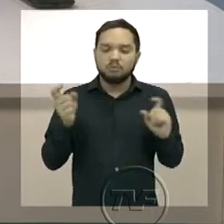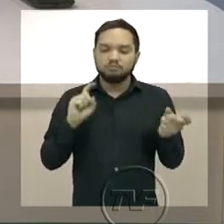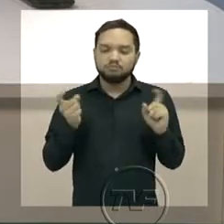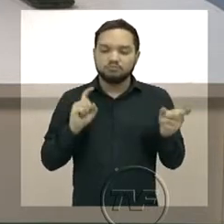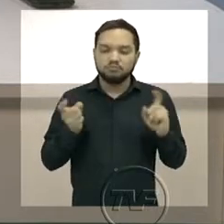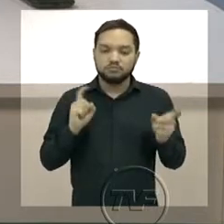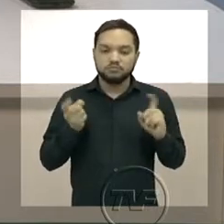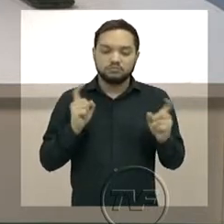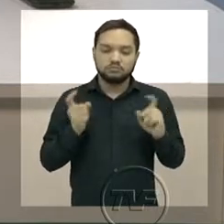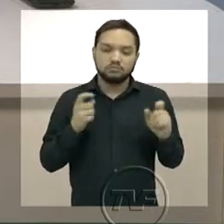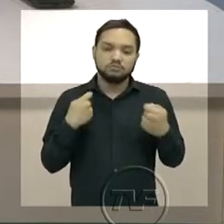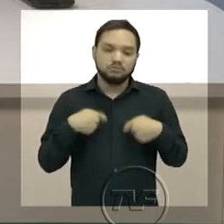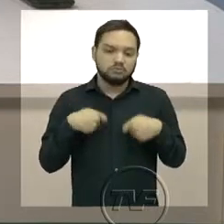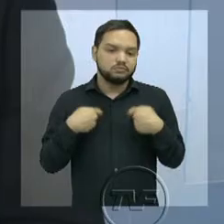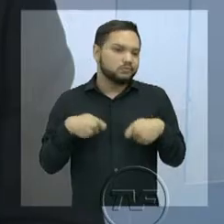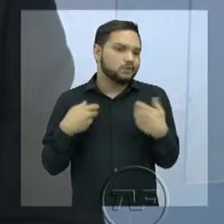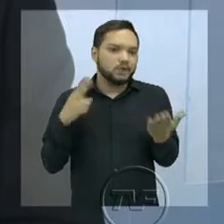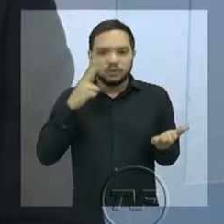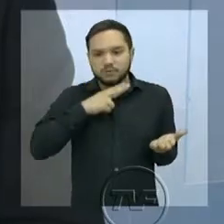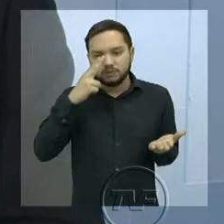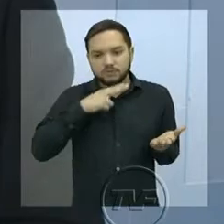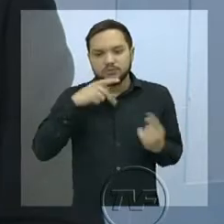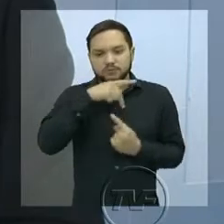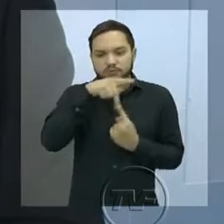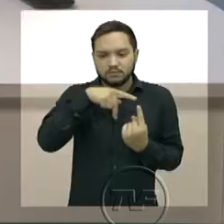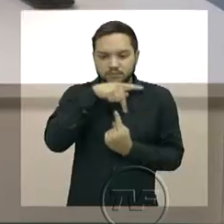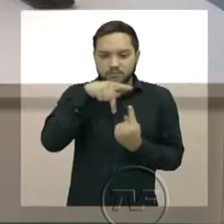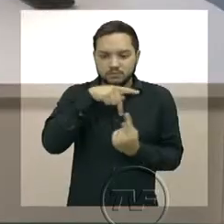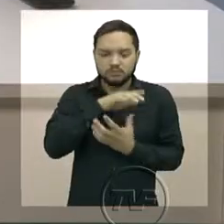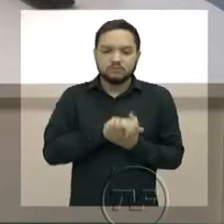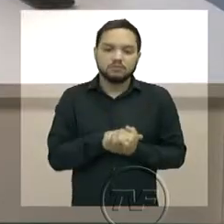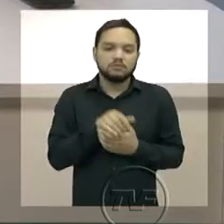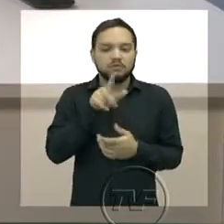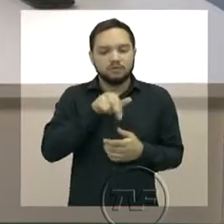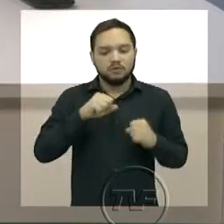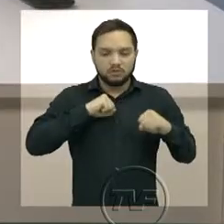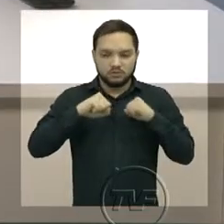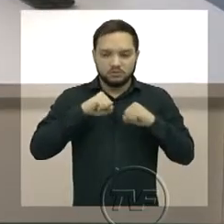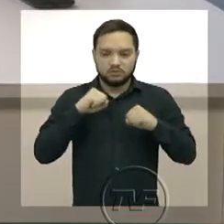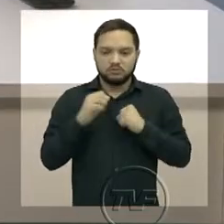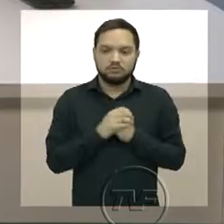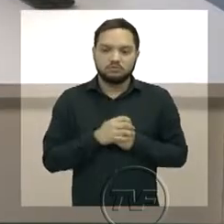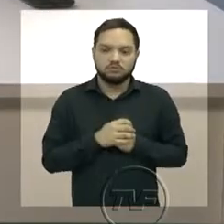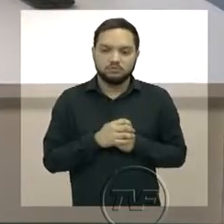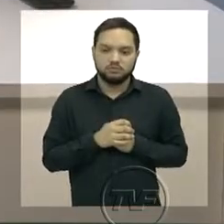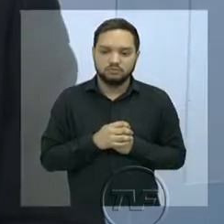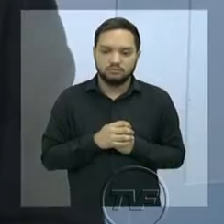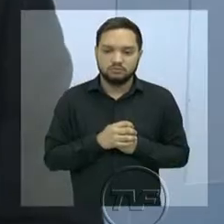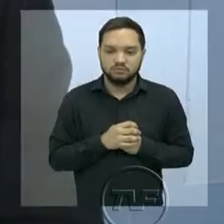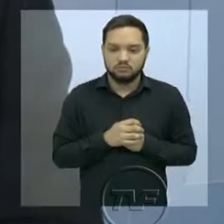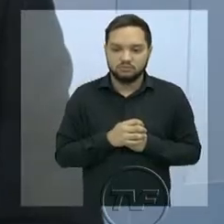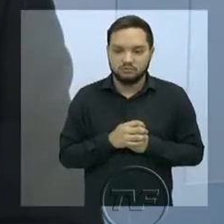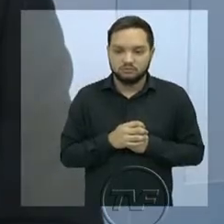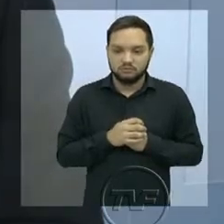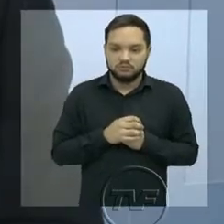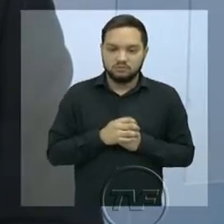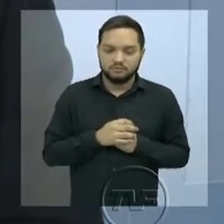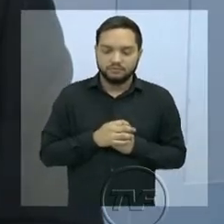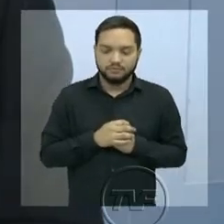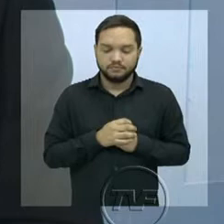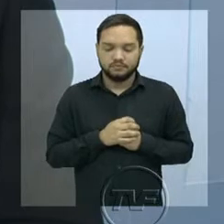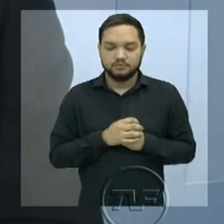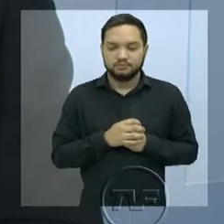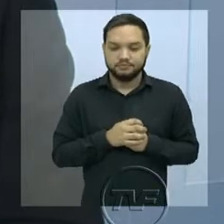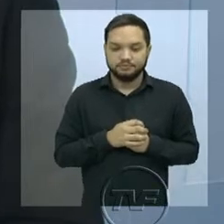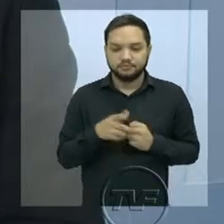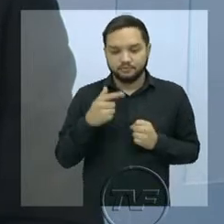porque não tem outra forma mesmo. Mas Né? quando, A reforma está lá e vai ser debatida. mas quando Você eu e coloca você muito bem. fazíamos